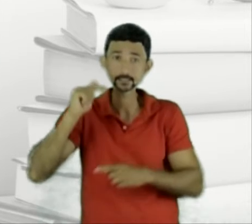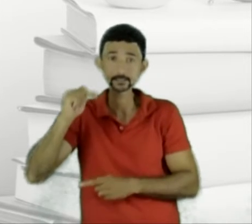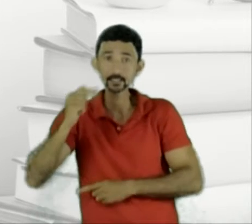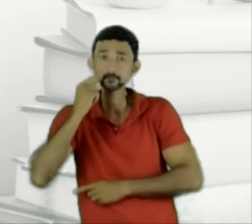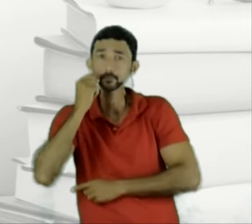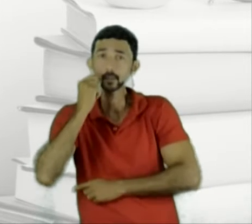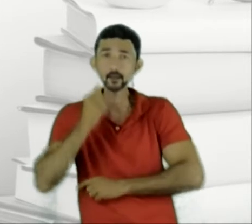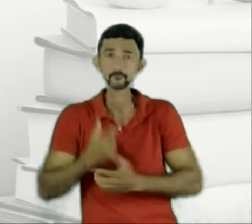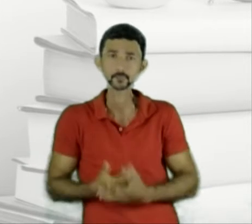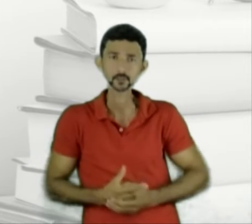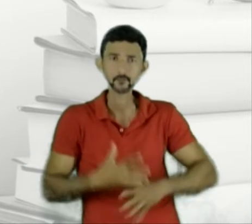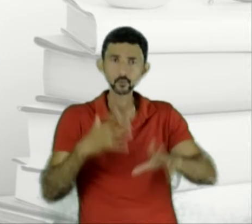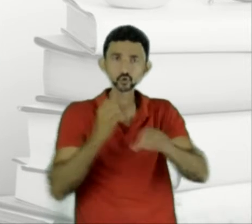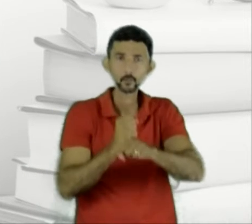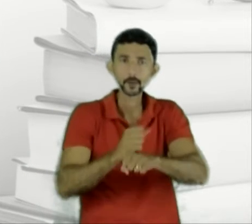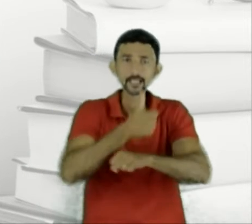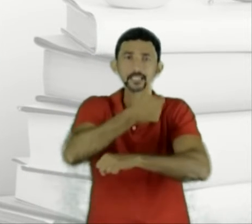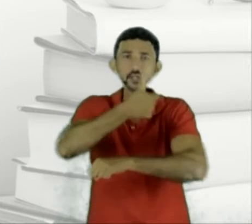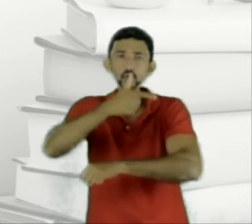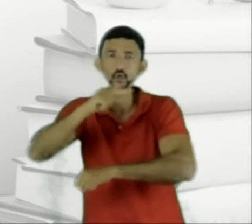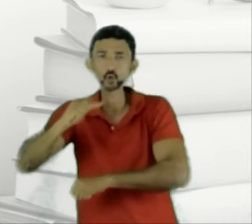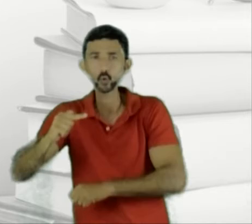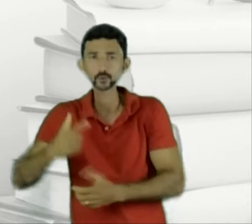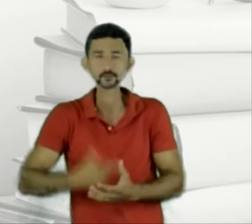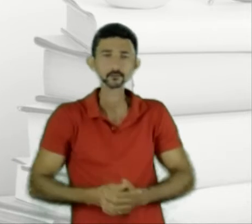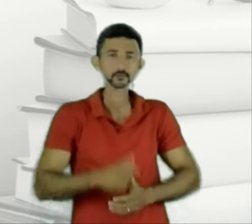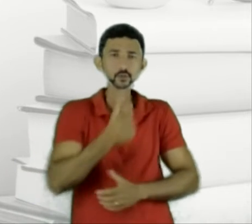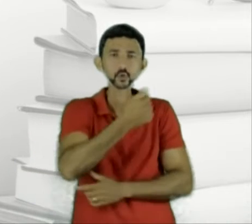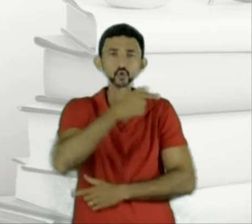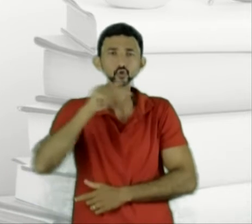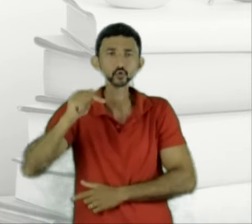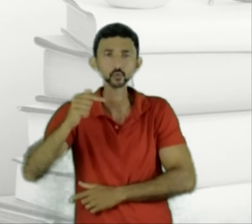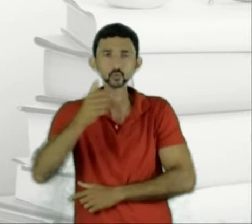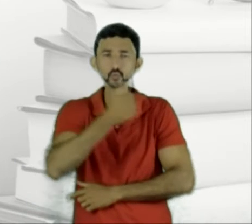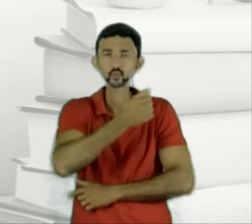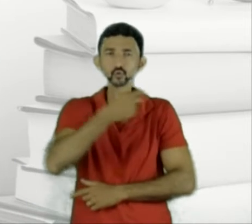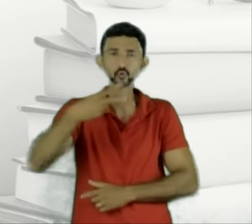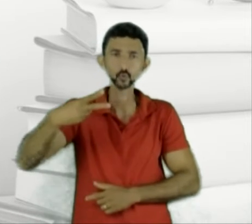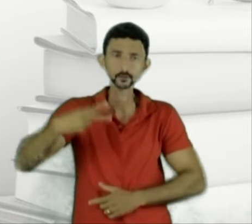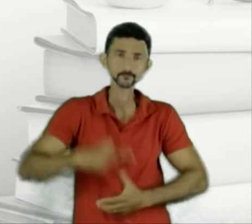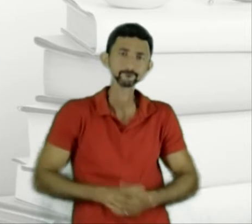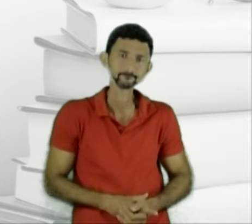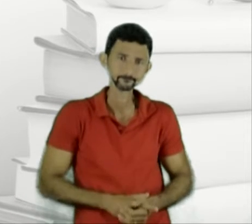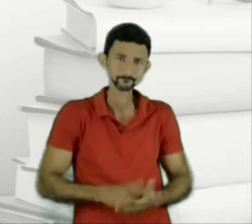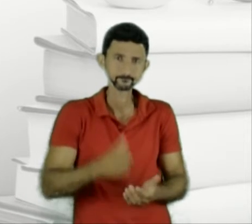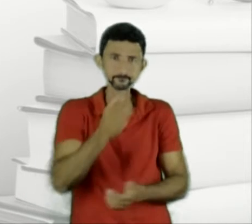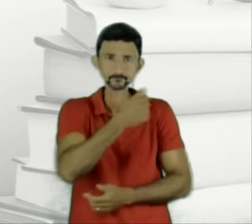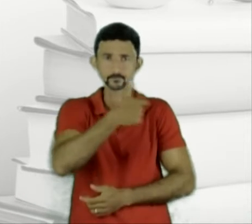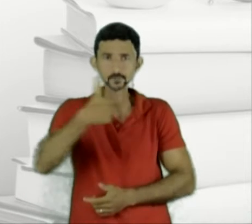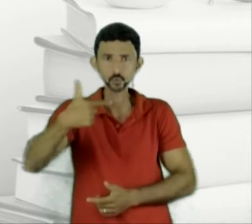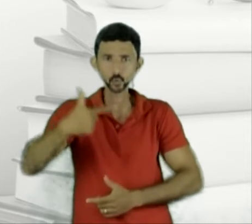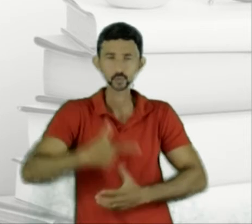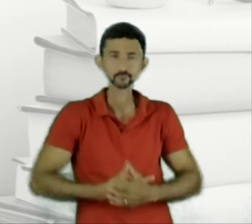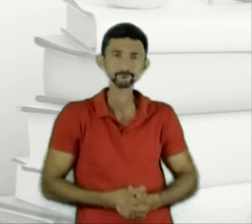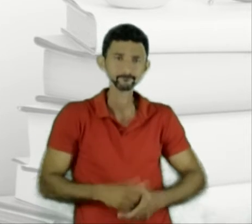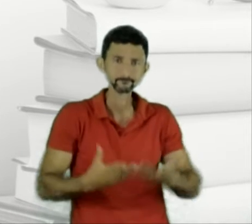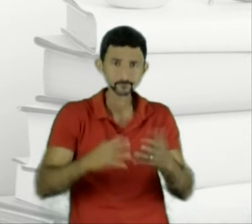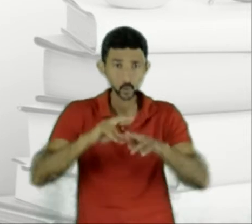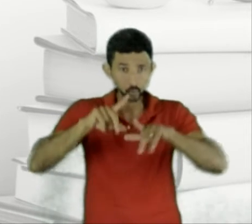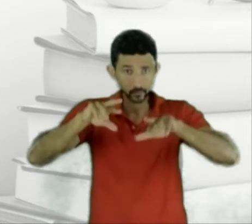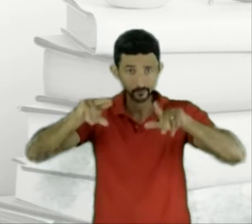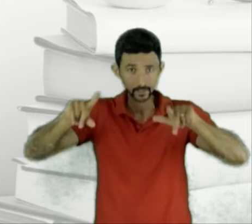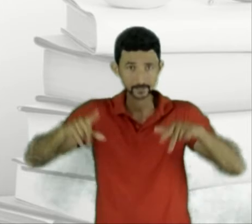7 lápis e dizer que eu tenho 12 canetas ou 12 lápis. Não posso. Então, são objetos de